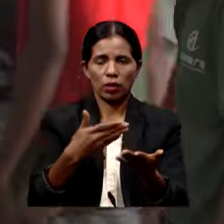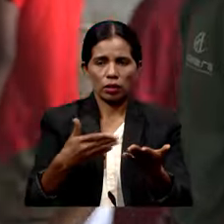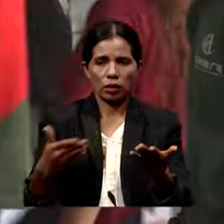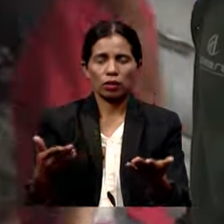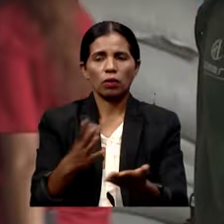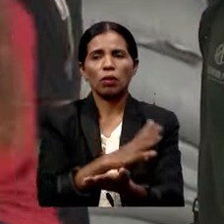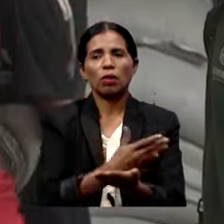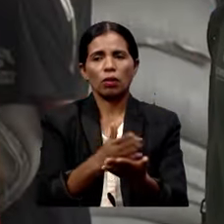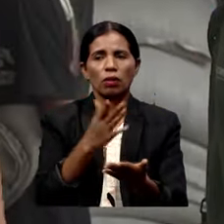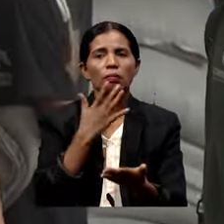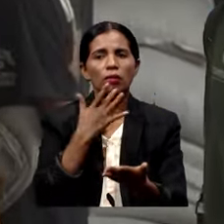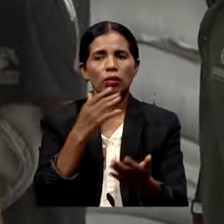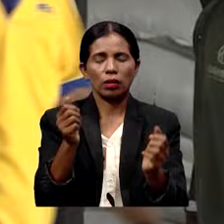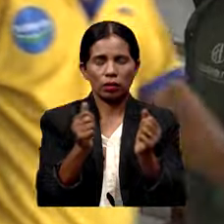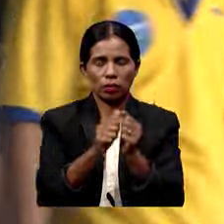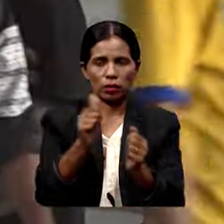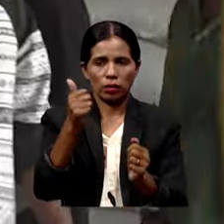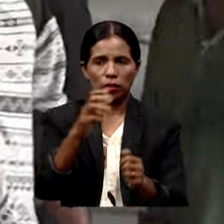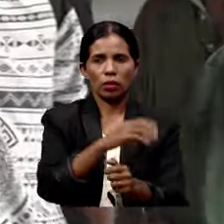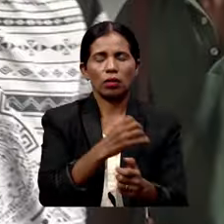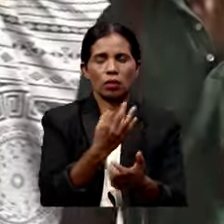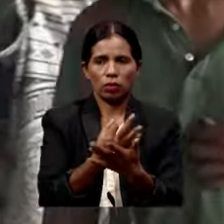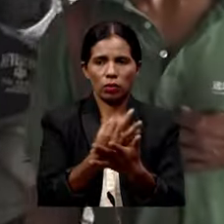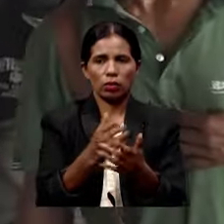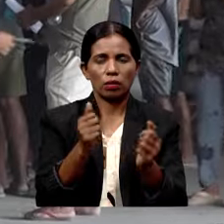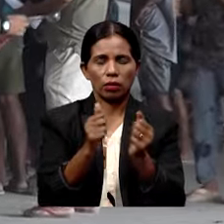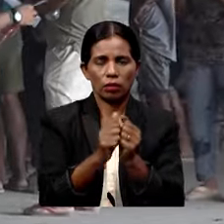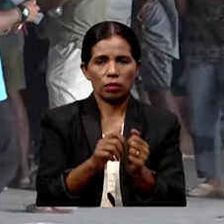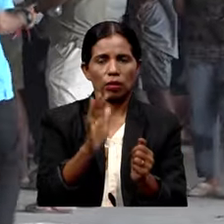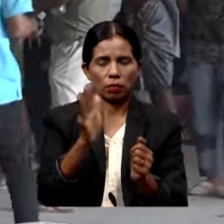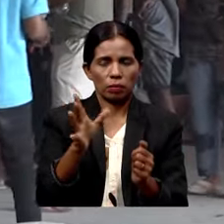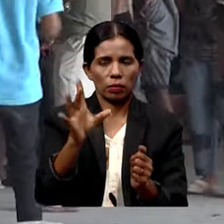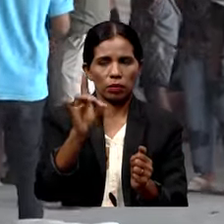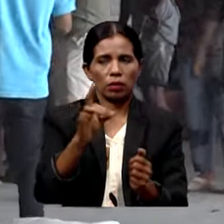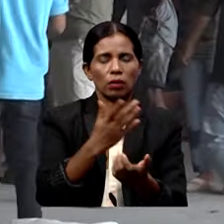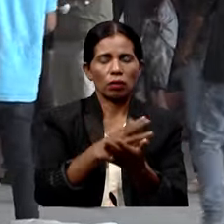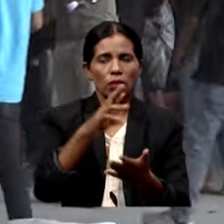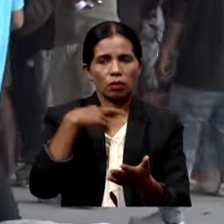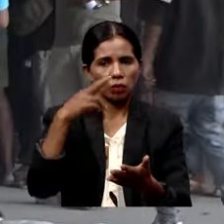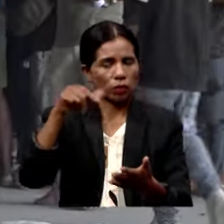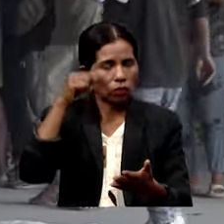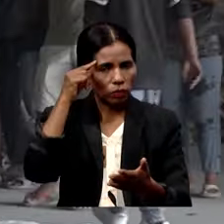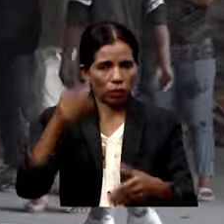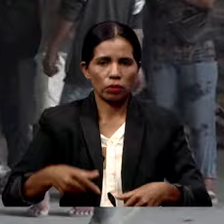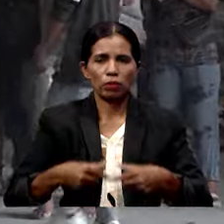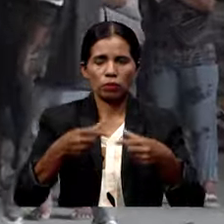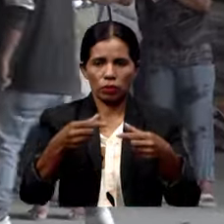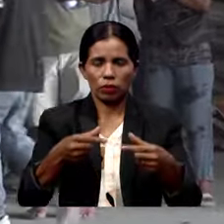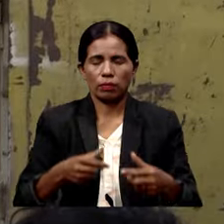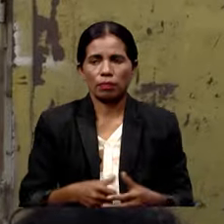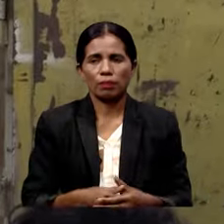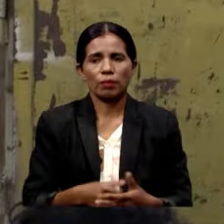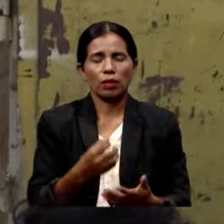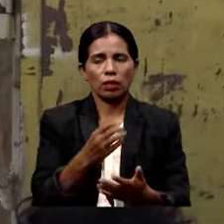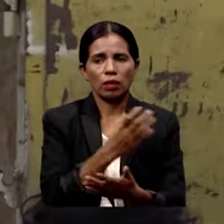máximo medar, caro um sanulo ao folhe dólar americano lima no recimvalo, para a gira sossa fós no governo subsidiar. Tuirnino